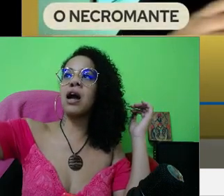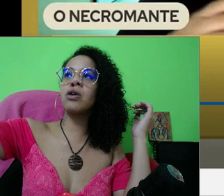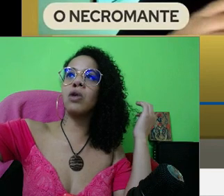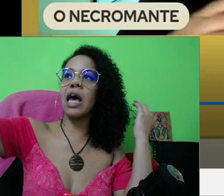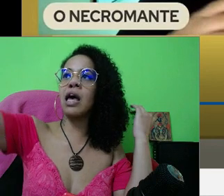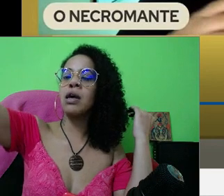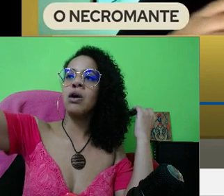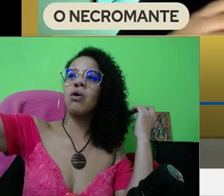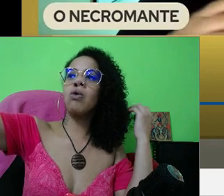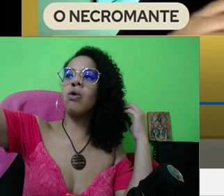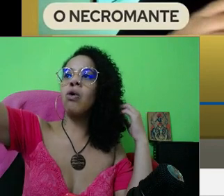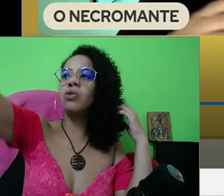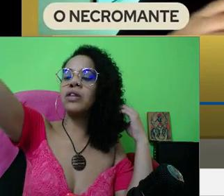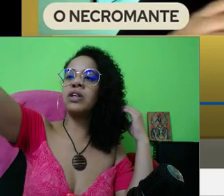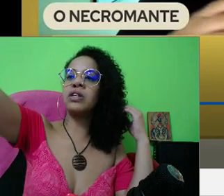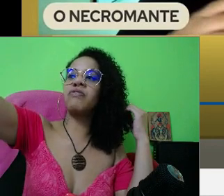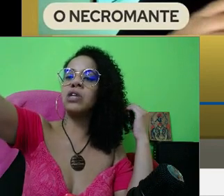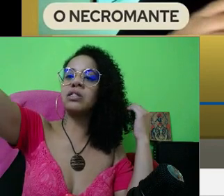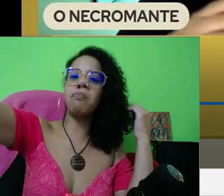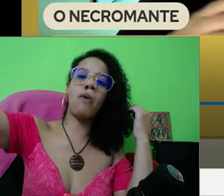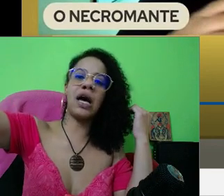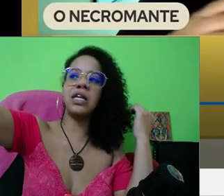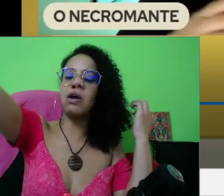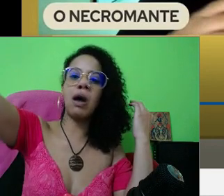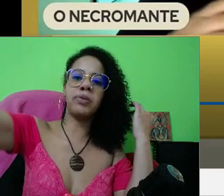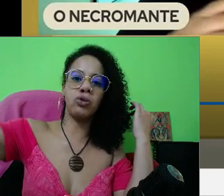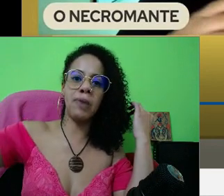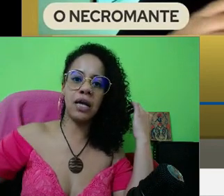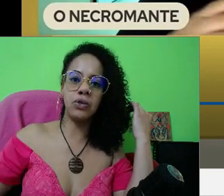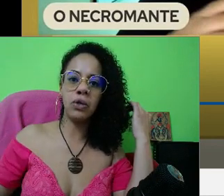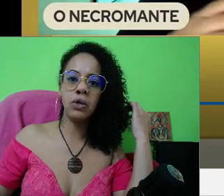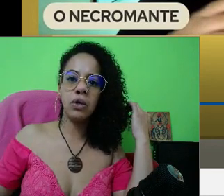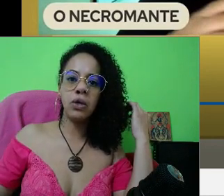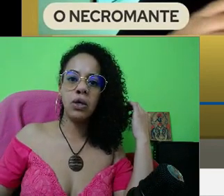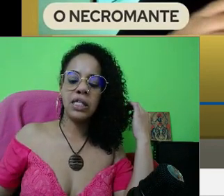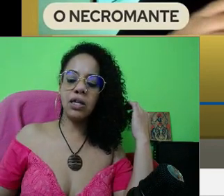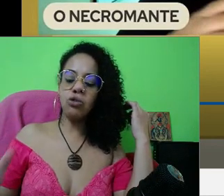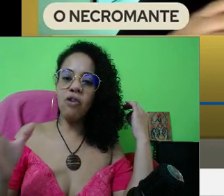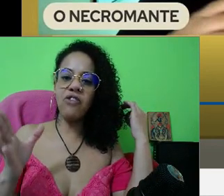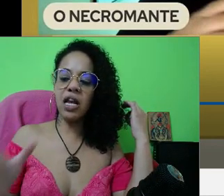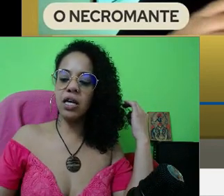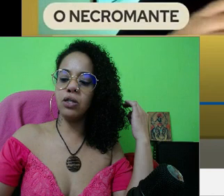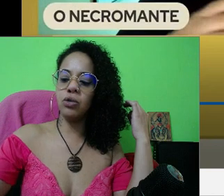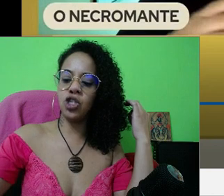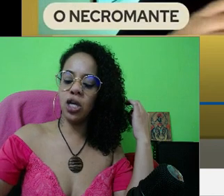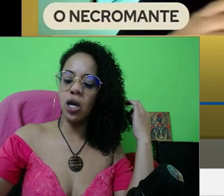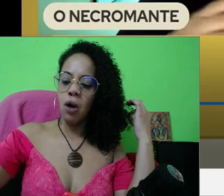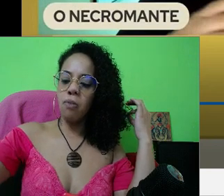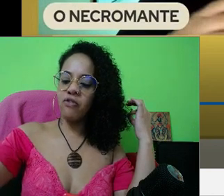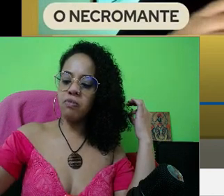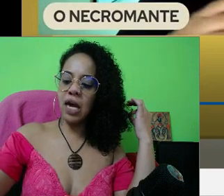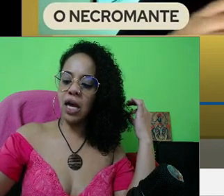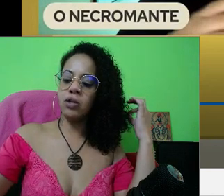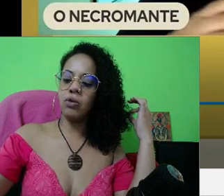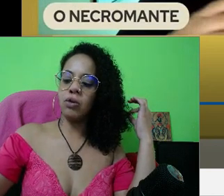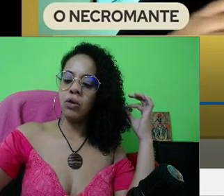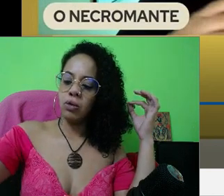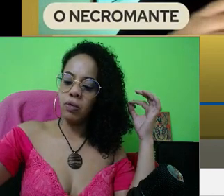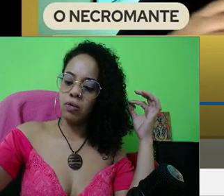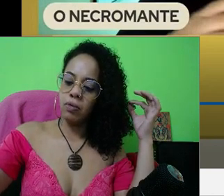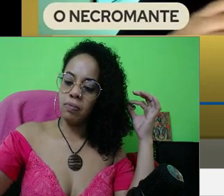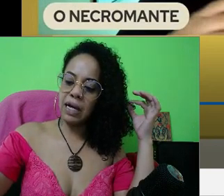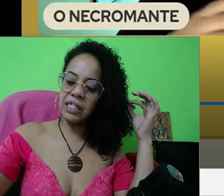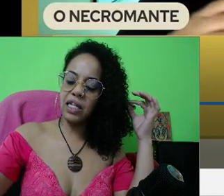Camargo lá o da fundação Palmares é um Capitão do Mato se eu tô falando de Movimento